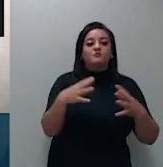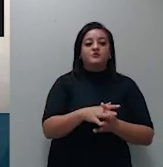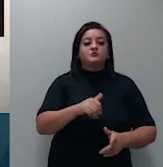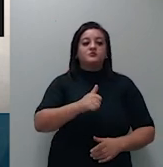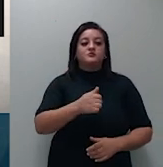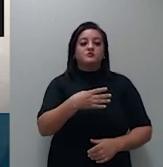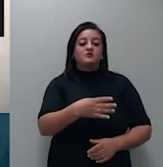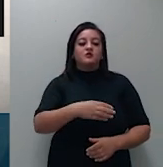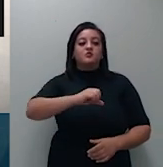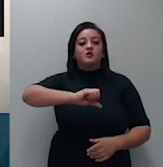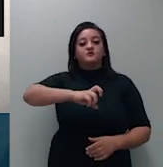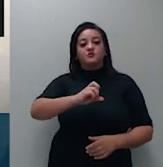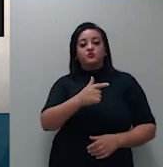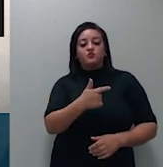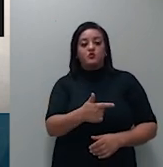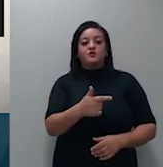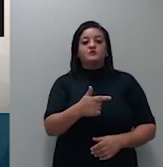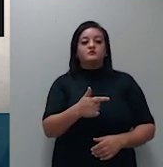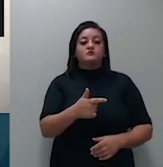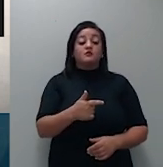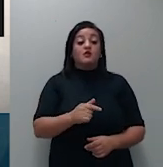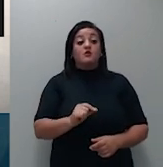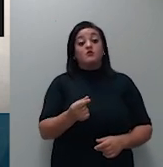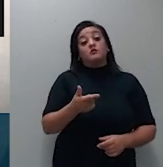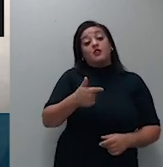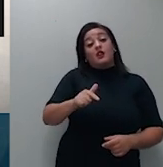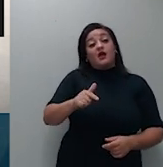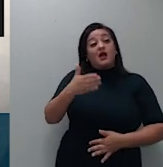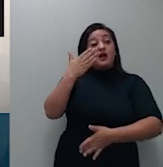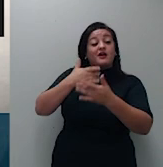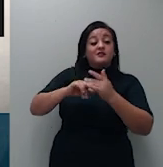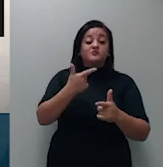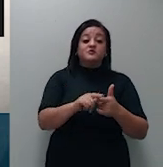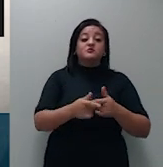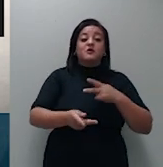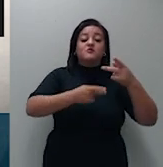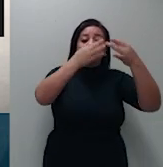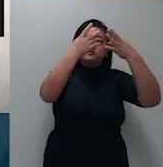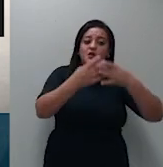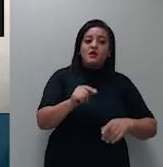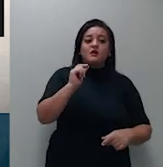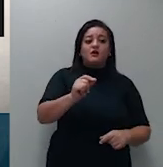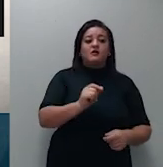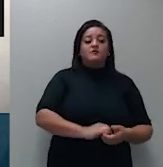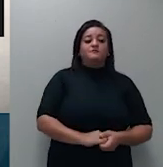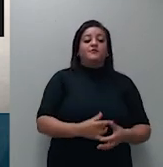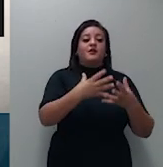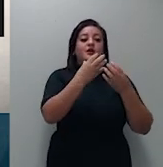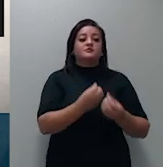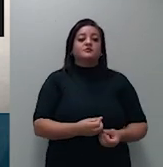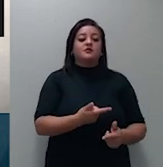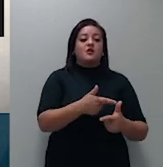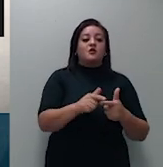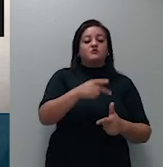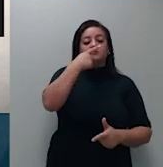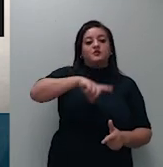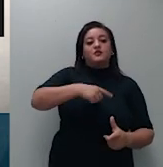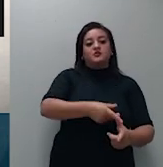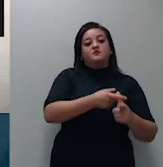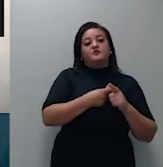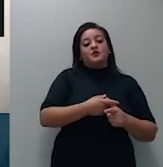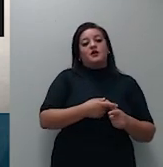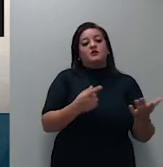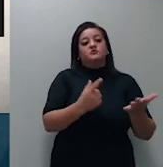de competência 114 e 952 naquela oportunidade se diz admitir que alguns